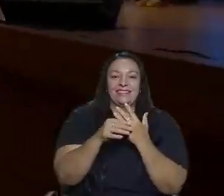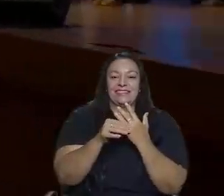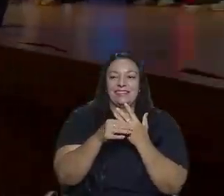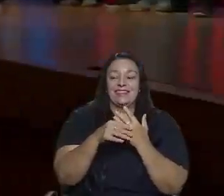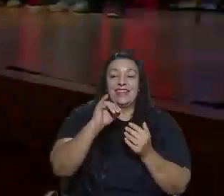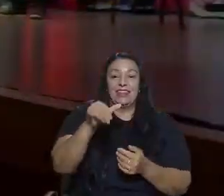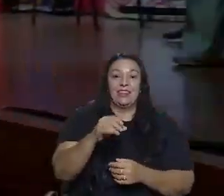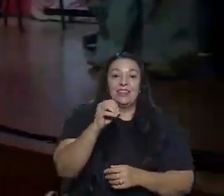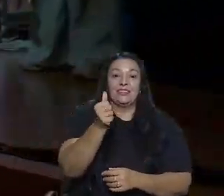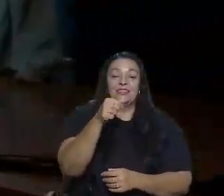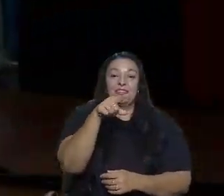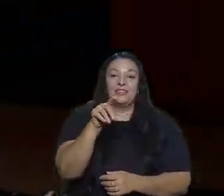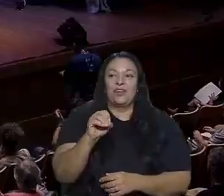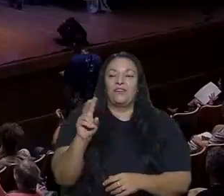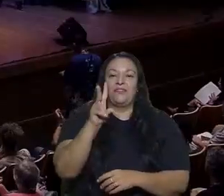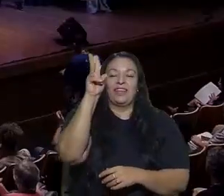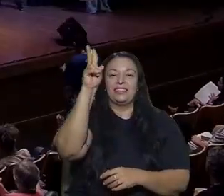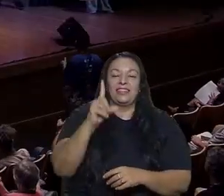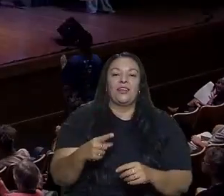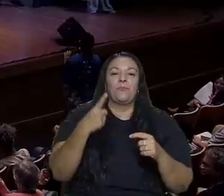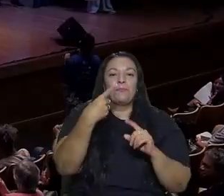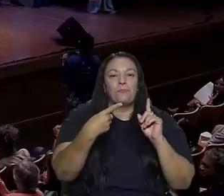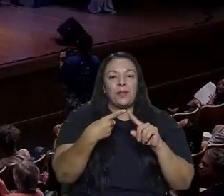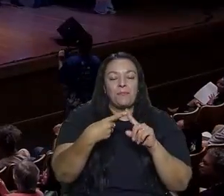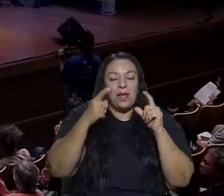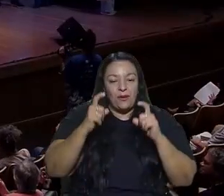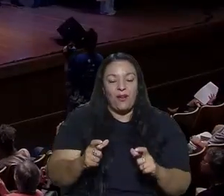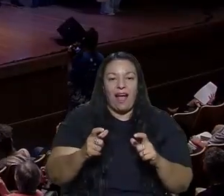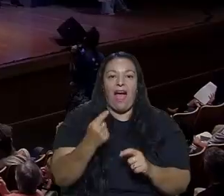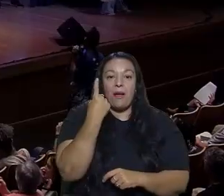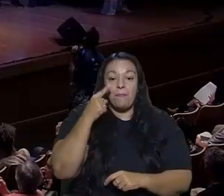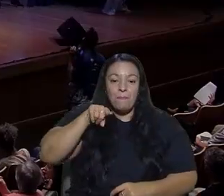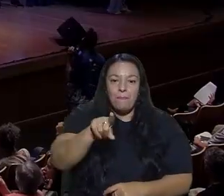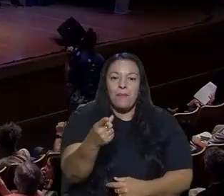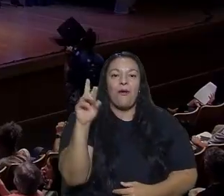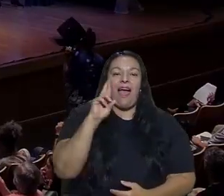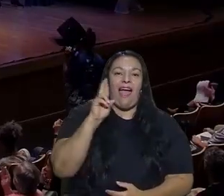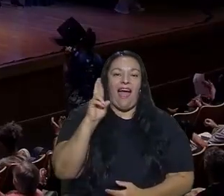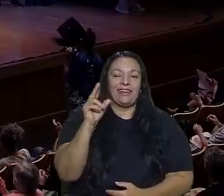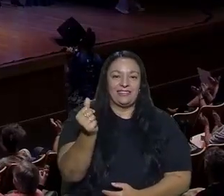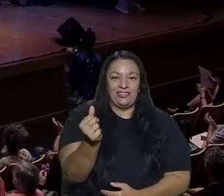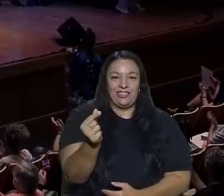O João Gabriel venceu o primeiro lugar e ganhou o prêmio de R$1.000.